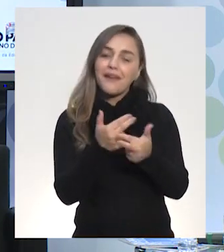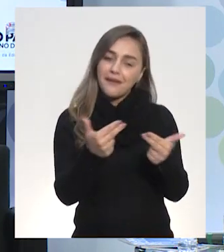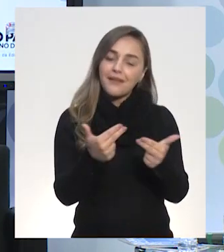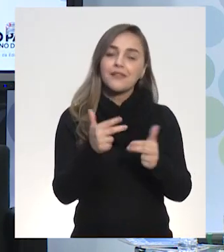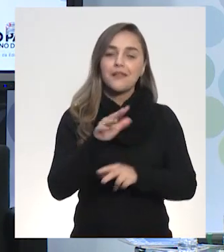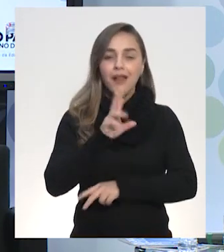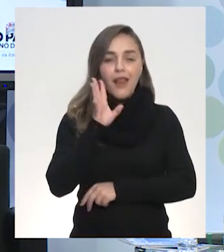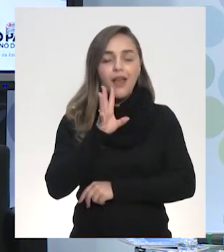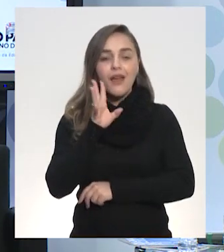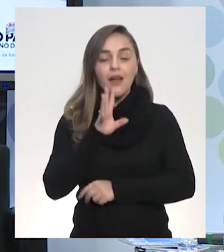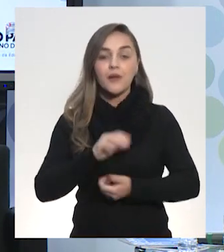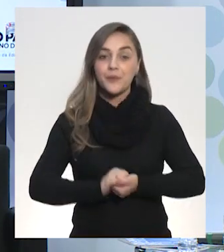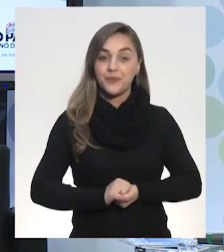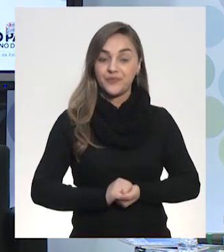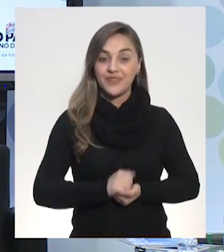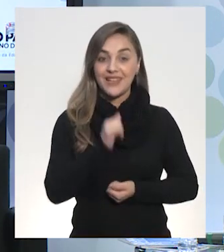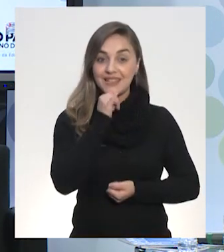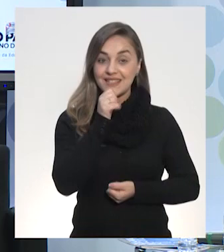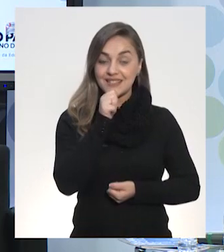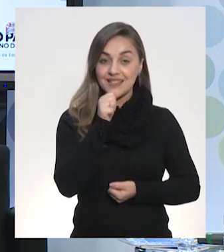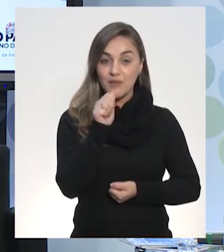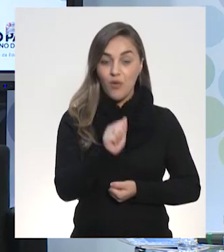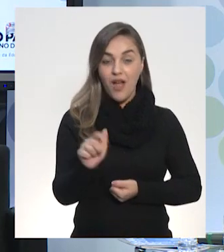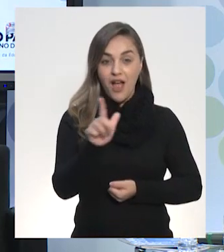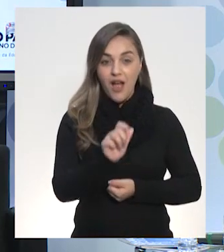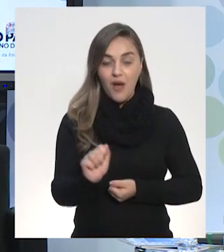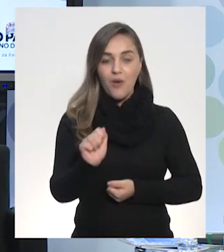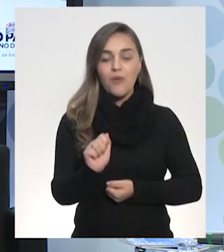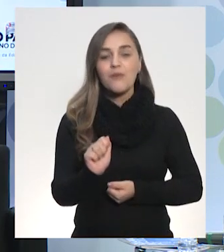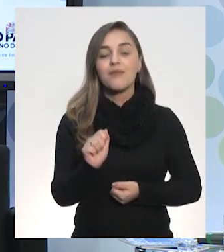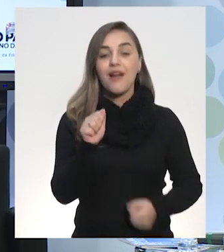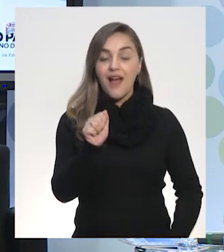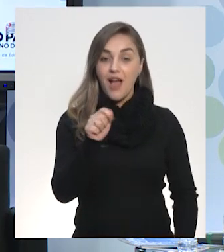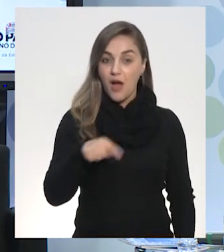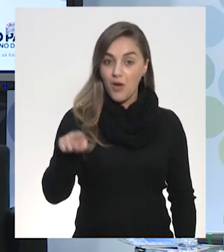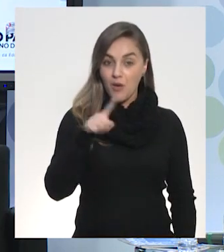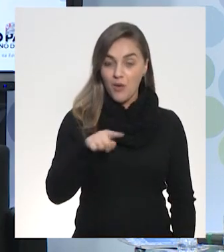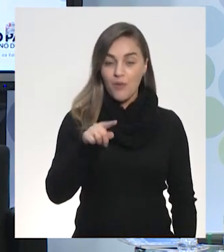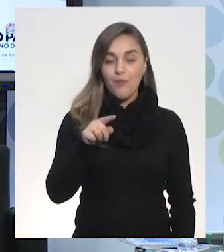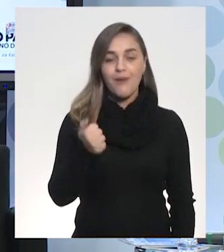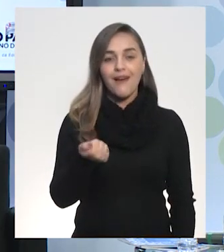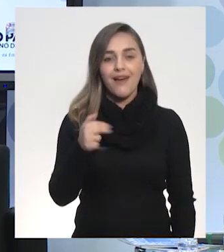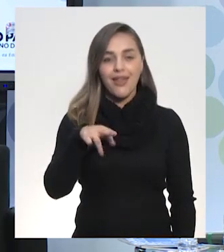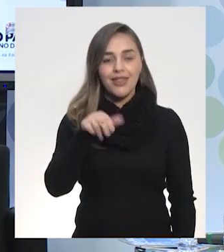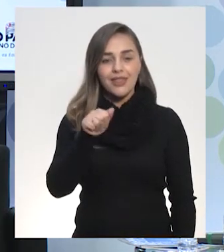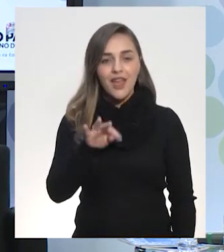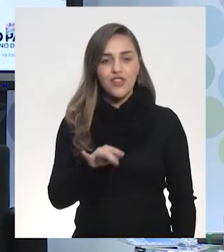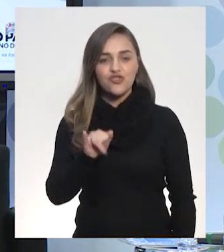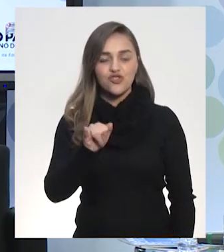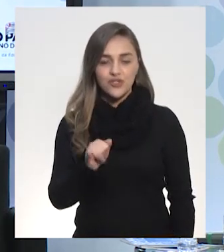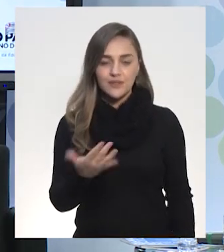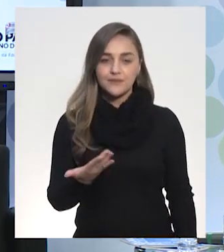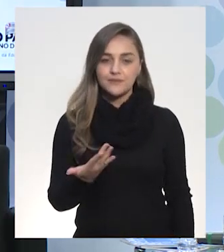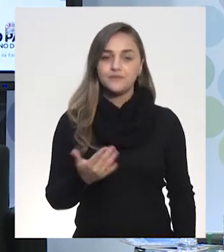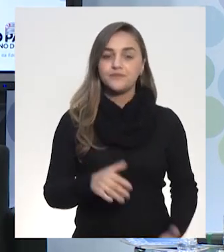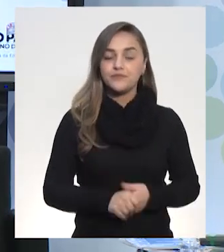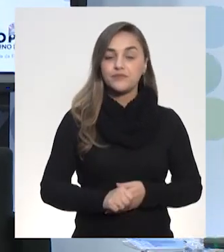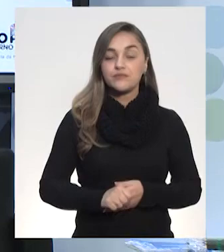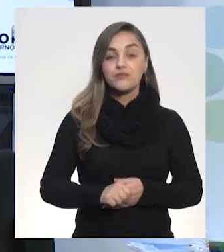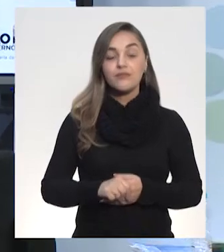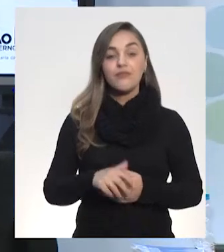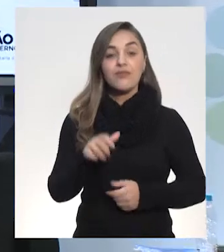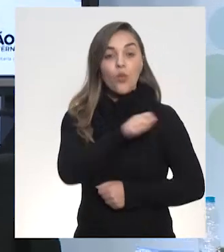professora, o arroba dela é Nath Pivati, os alunos dela, o Arthur Kenji, Futati, acho que é Futati, o